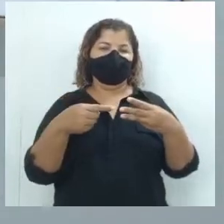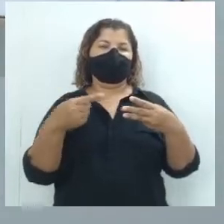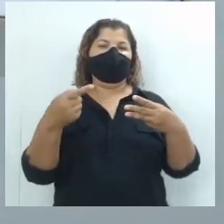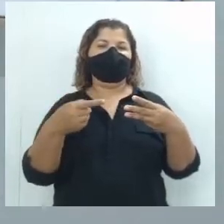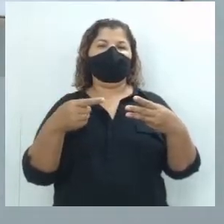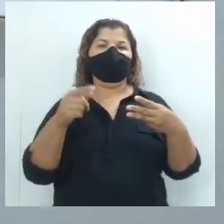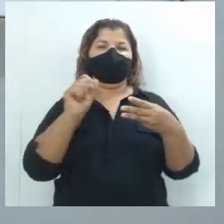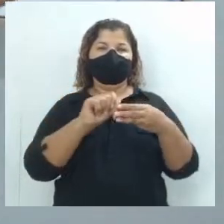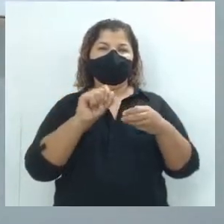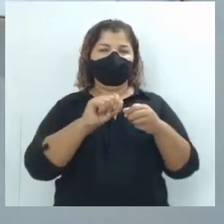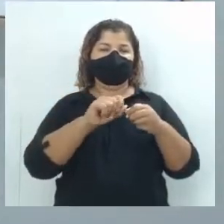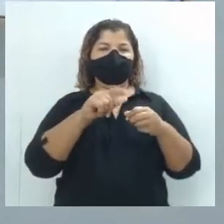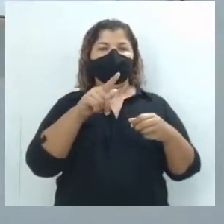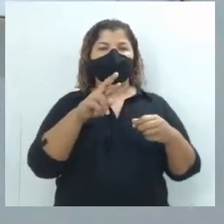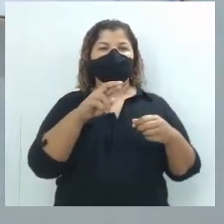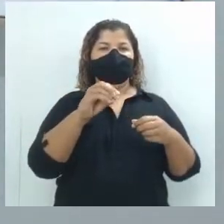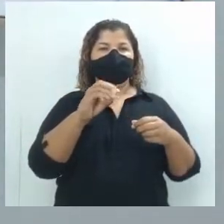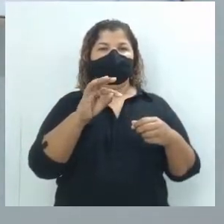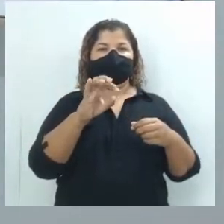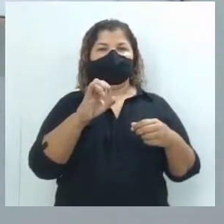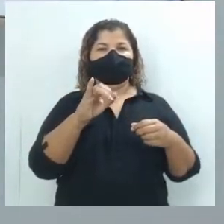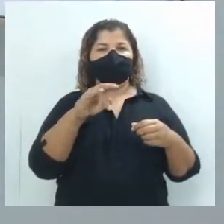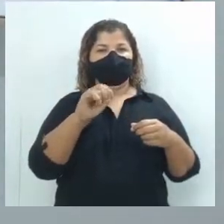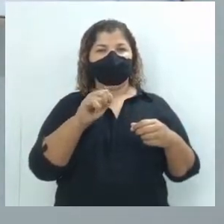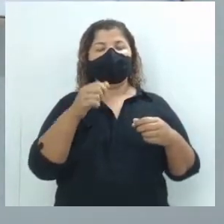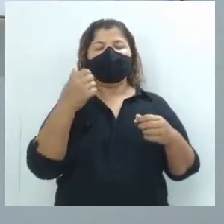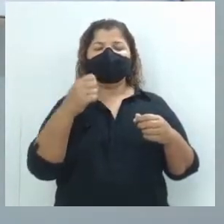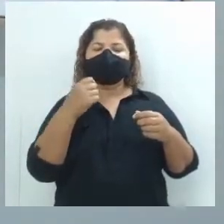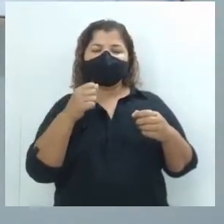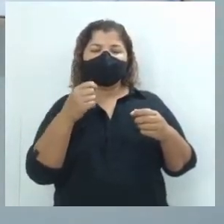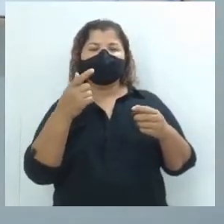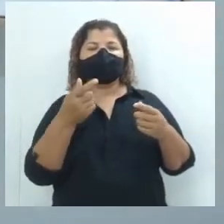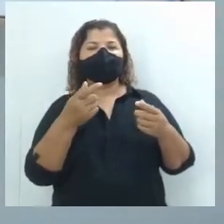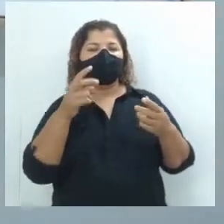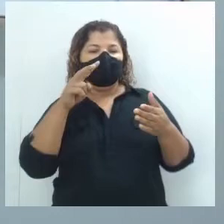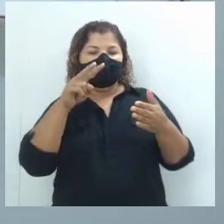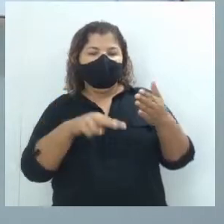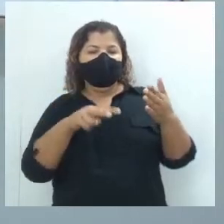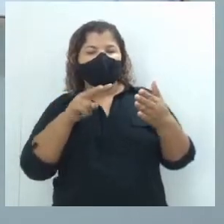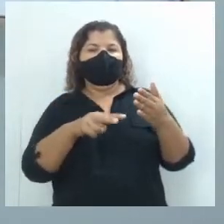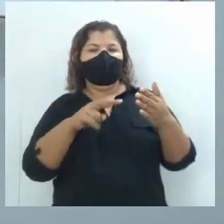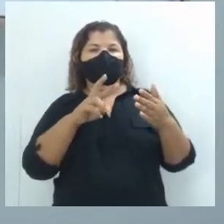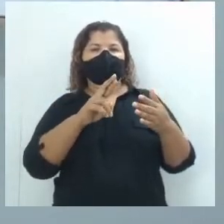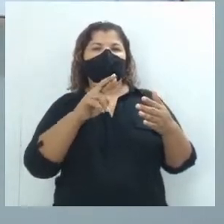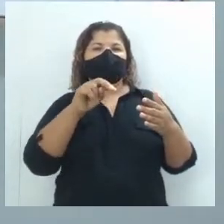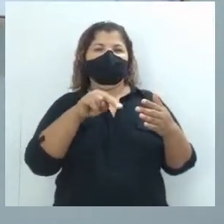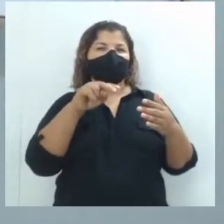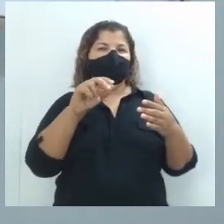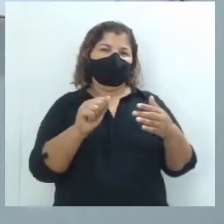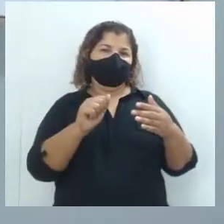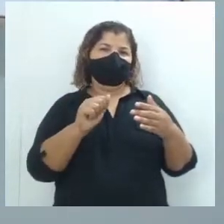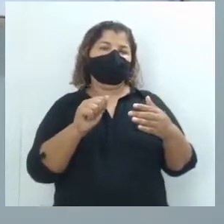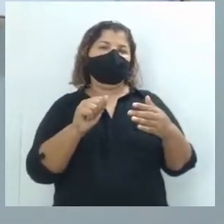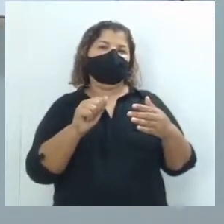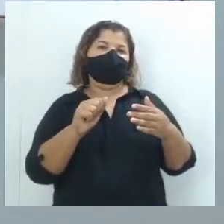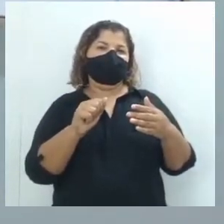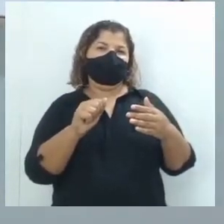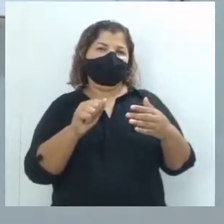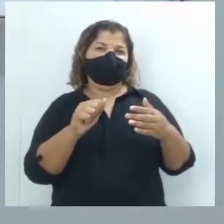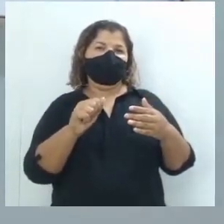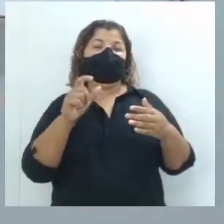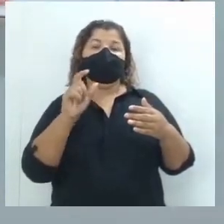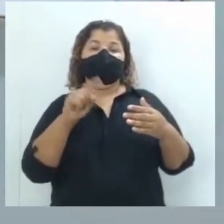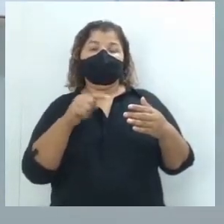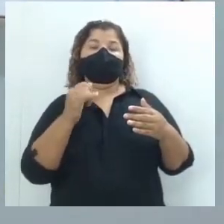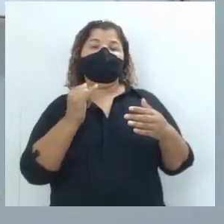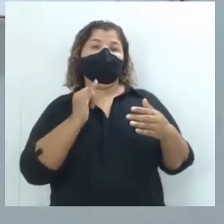do ribossomo vai ter que ler o RNA. A organela ribossomo vai ler o RNA